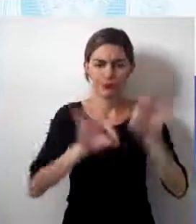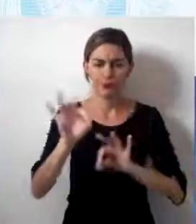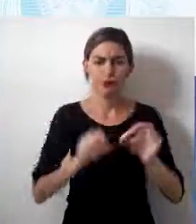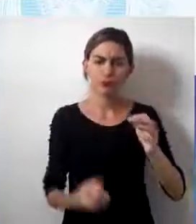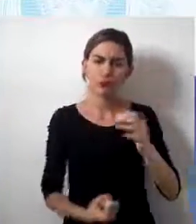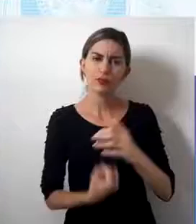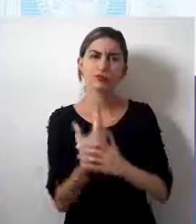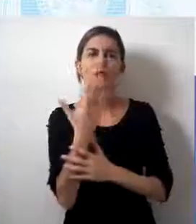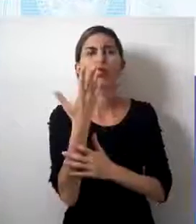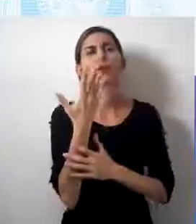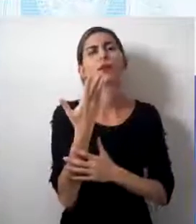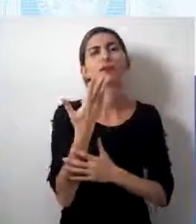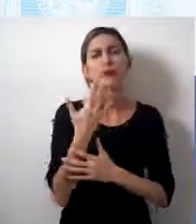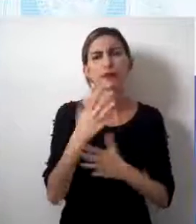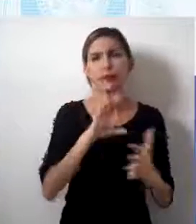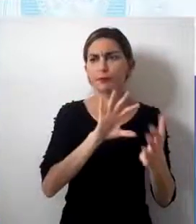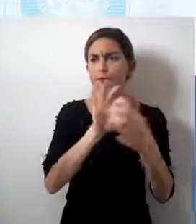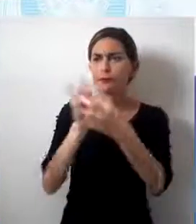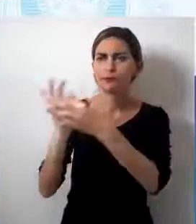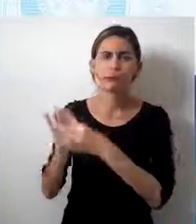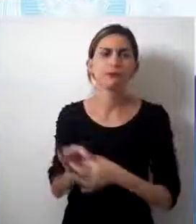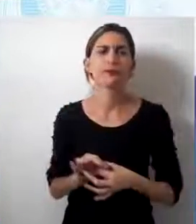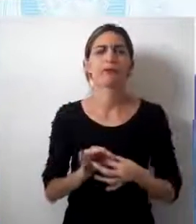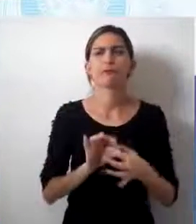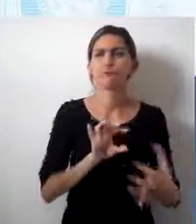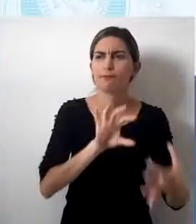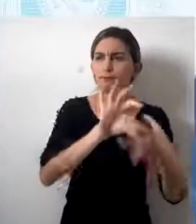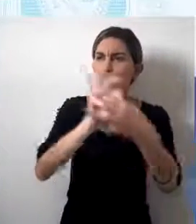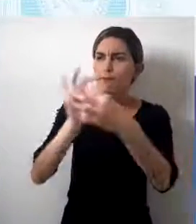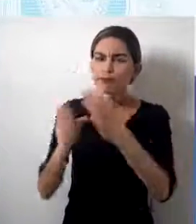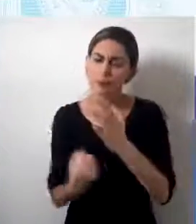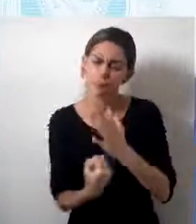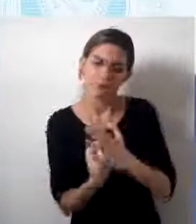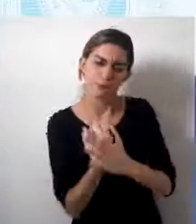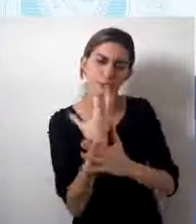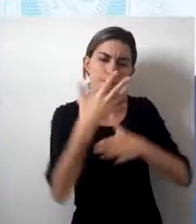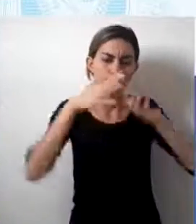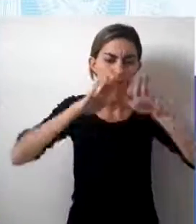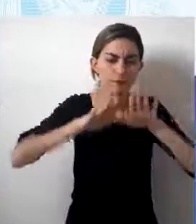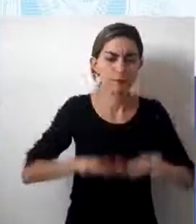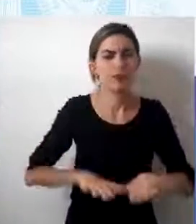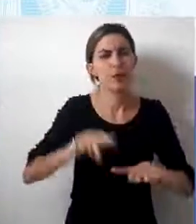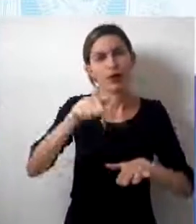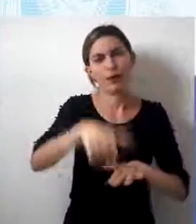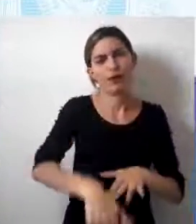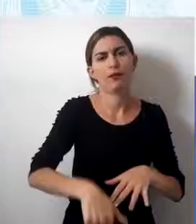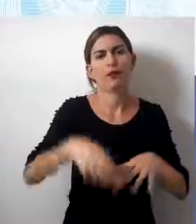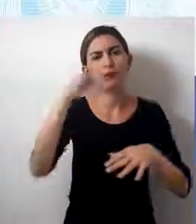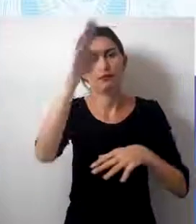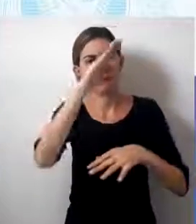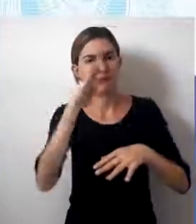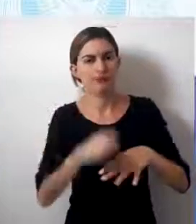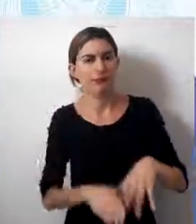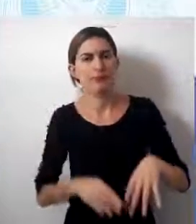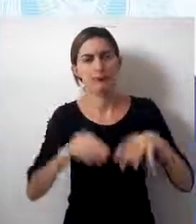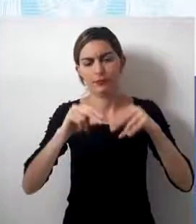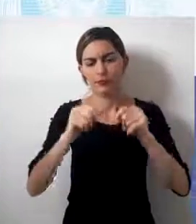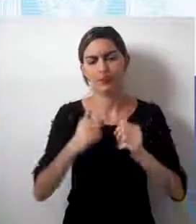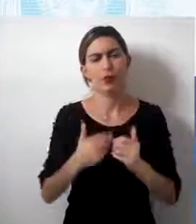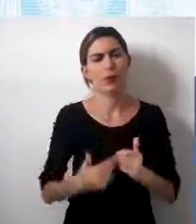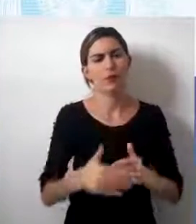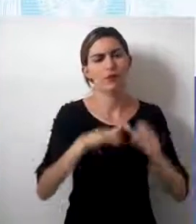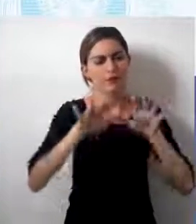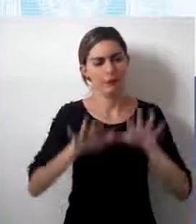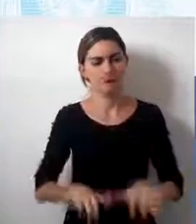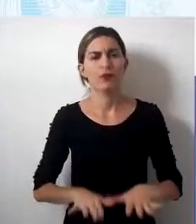foi criando elos, foi criando laços, foi criando raízes aqui no território brasileiro, e ela